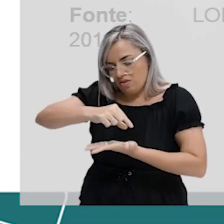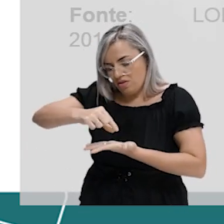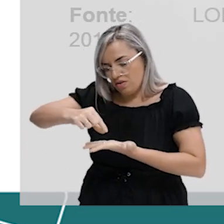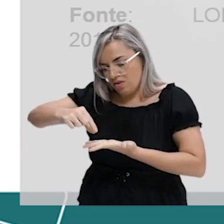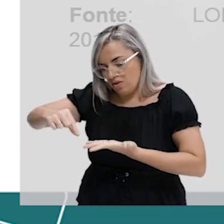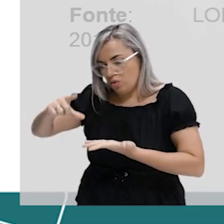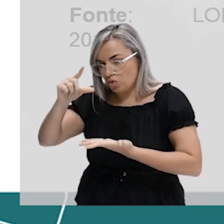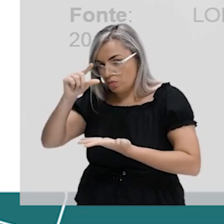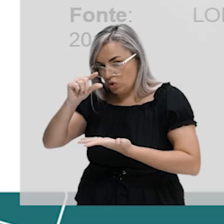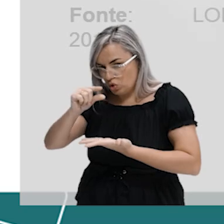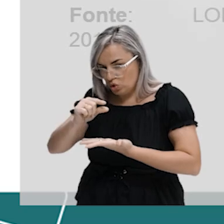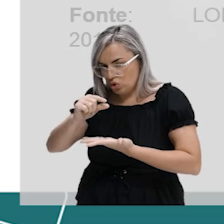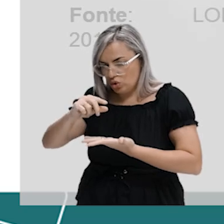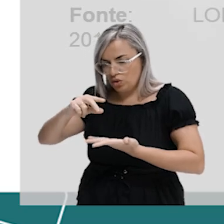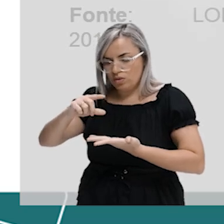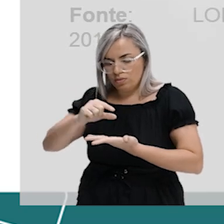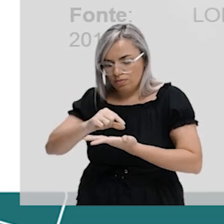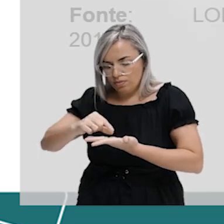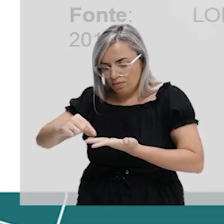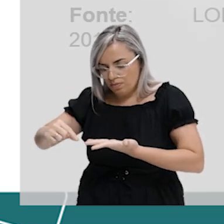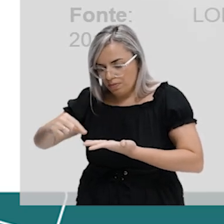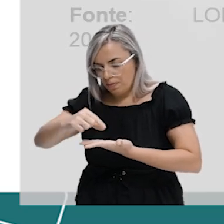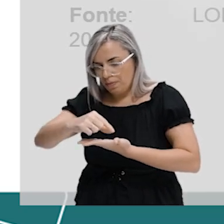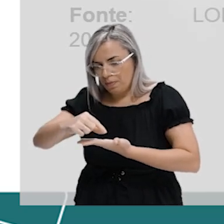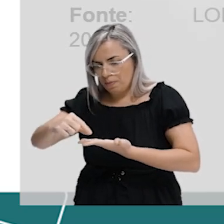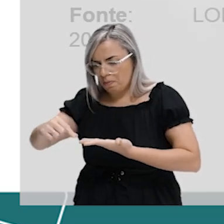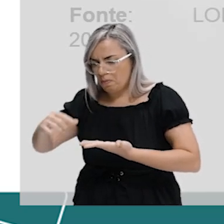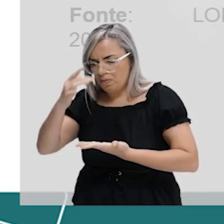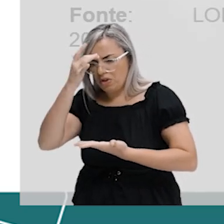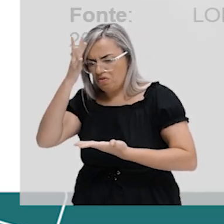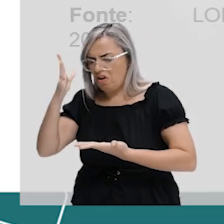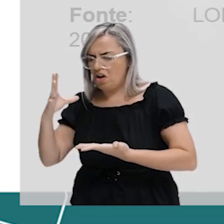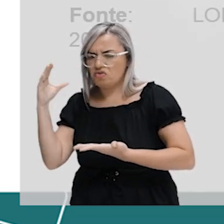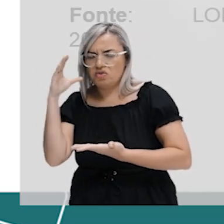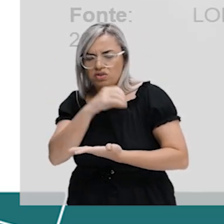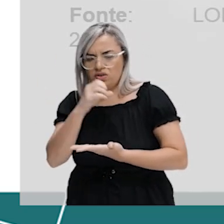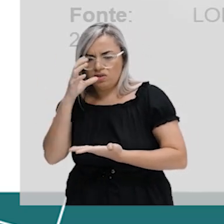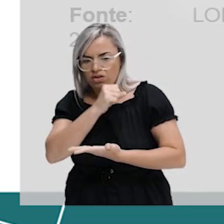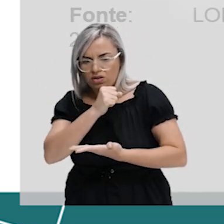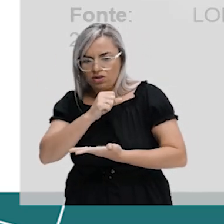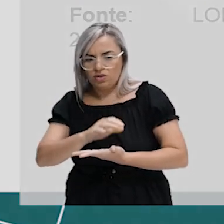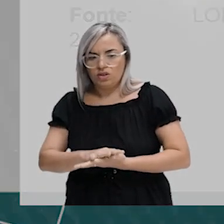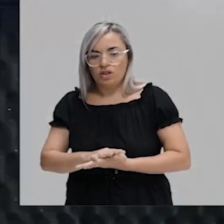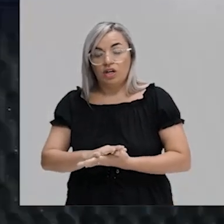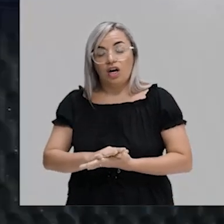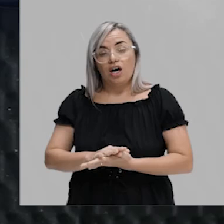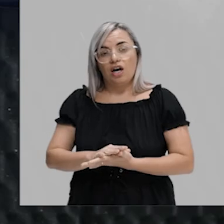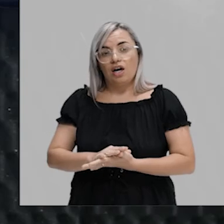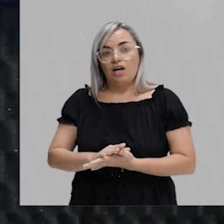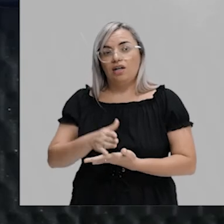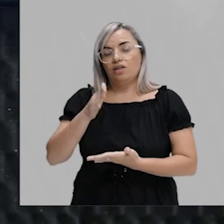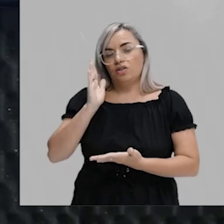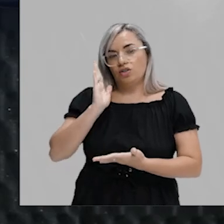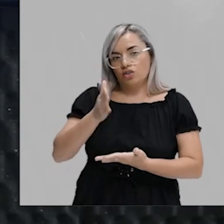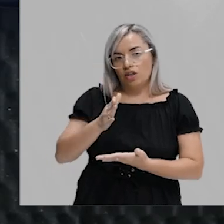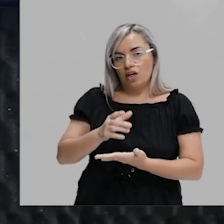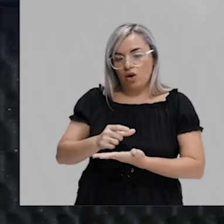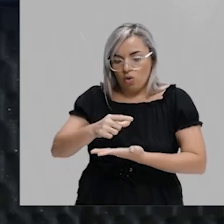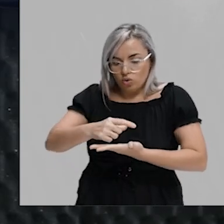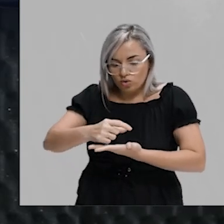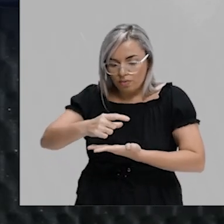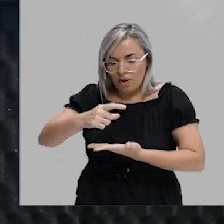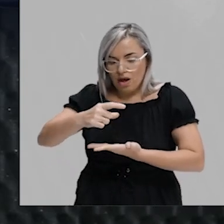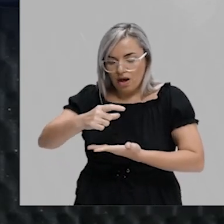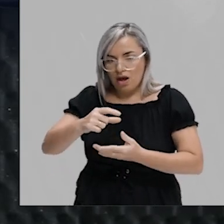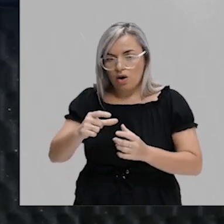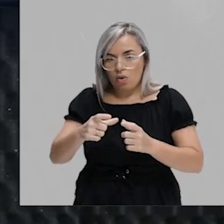ok? E eles vão se deslocar com maior rapidez. Os fragmentos maiores vão